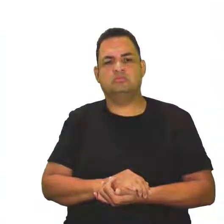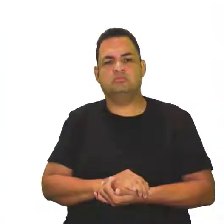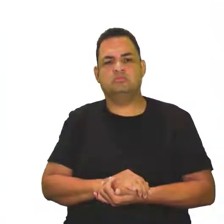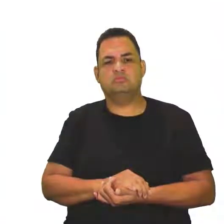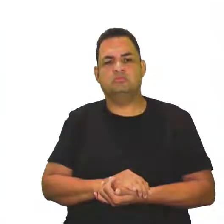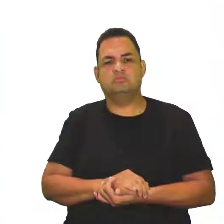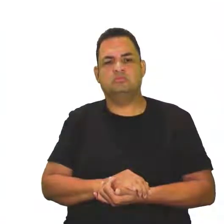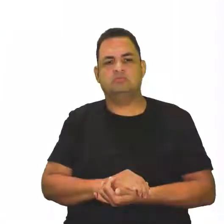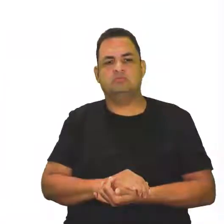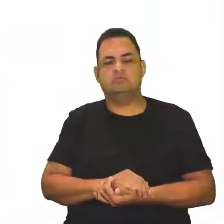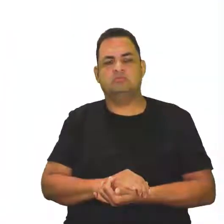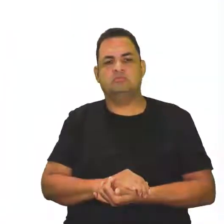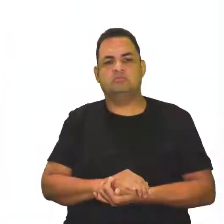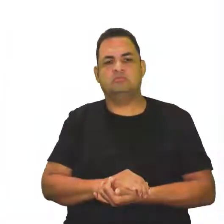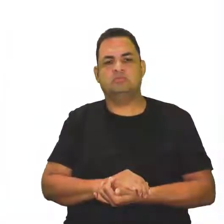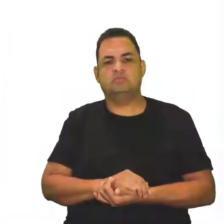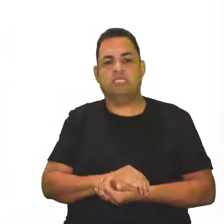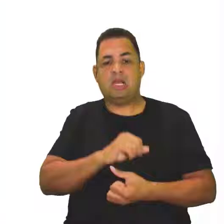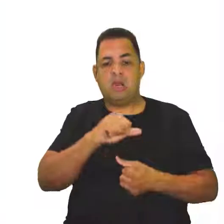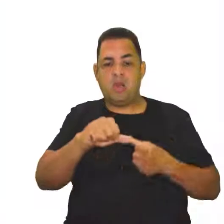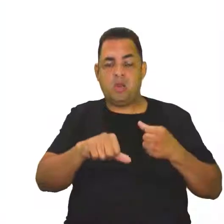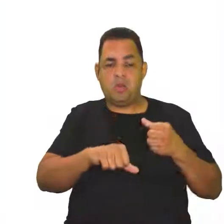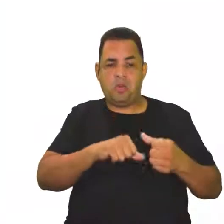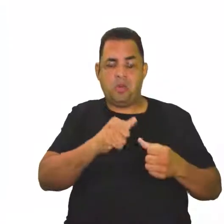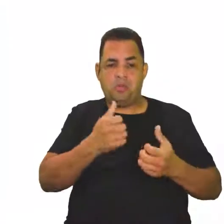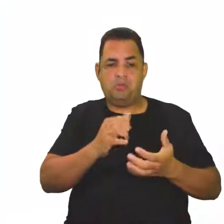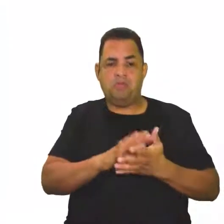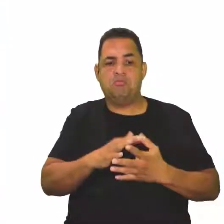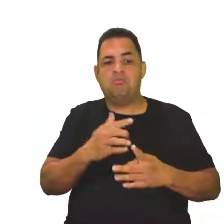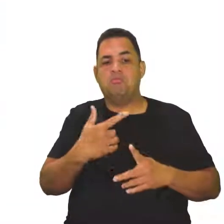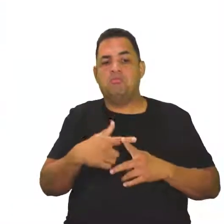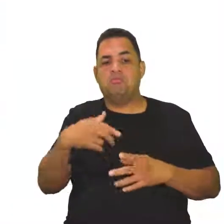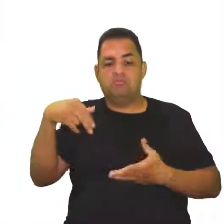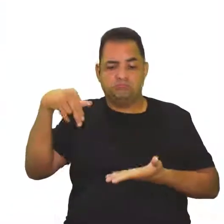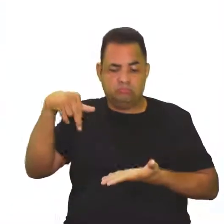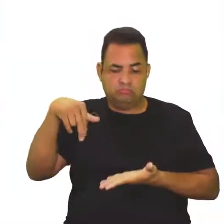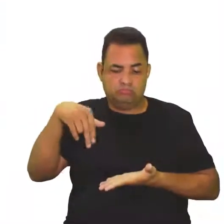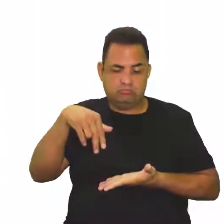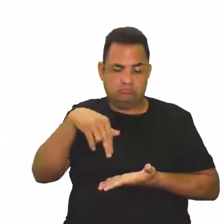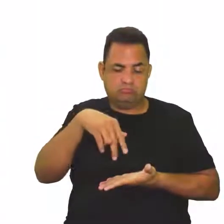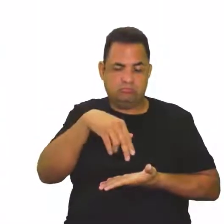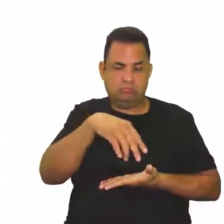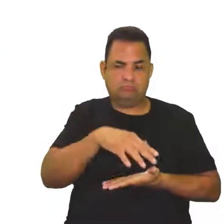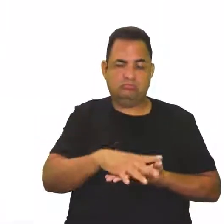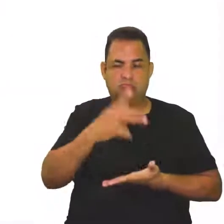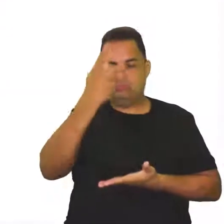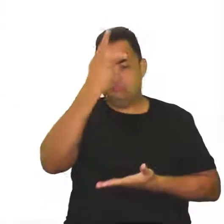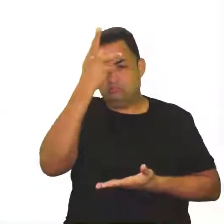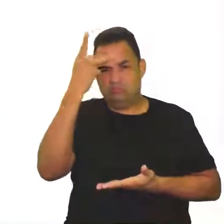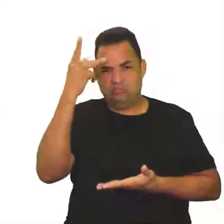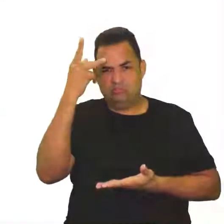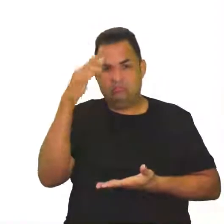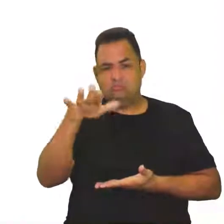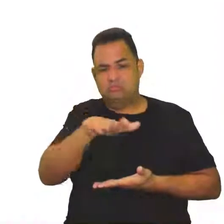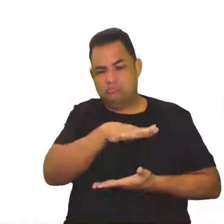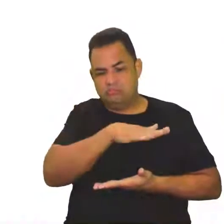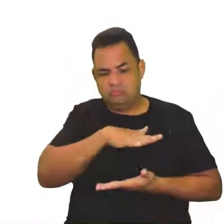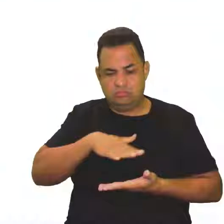vai estar alterada devido a essa pessoa que está caminhando, por exemplo, aí na superfície, na areia,